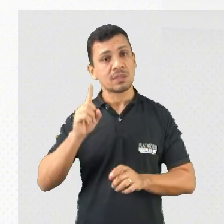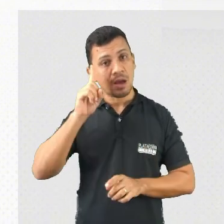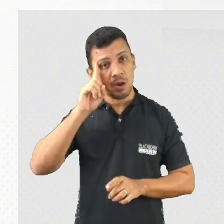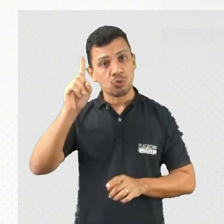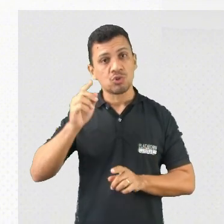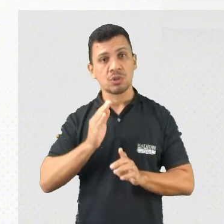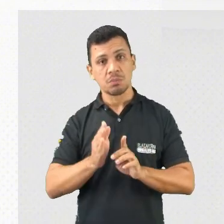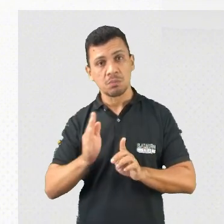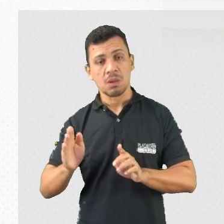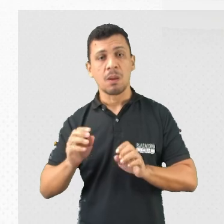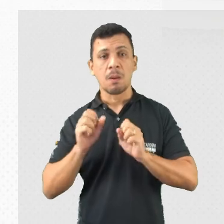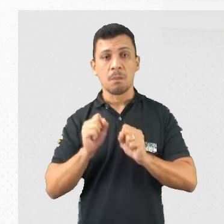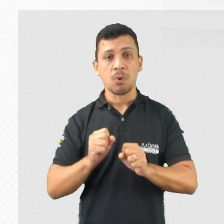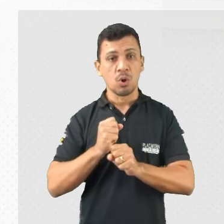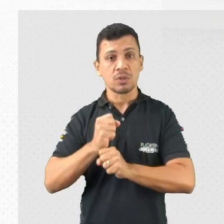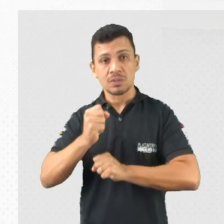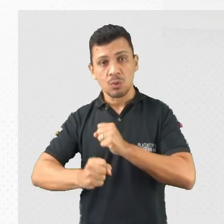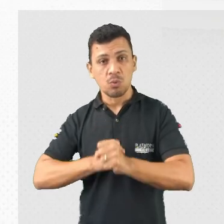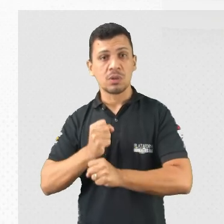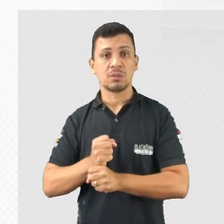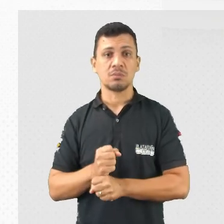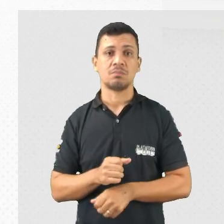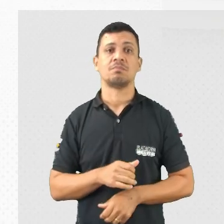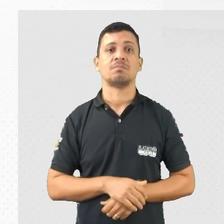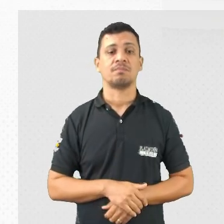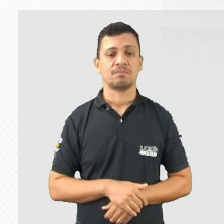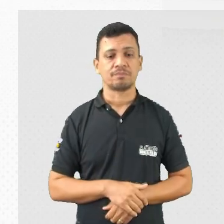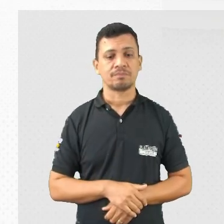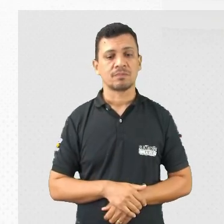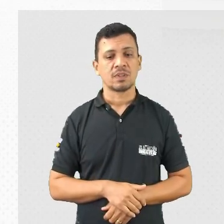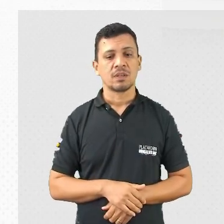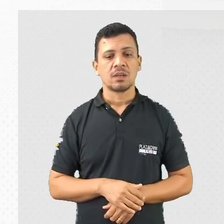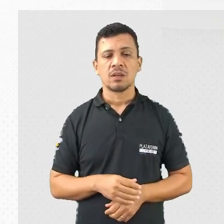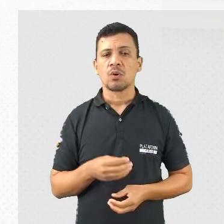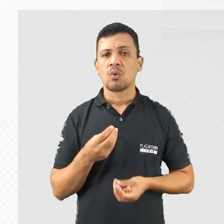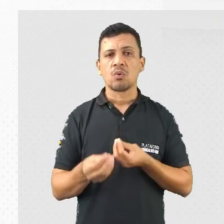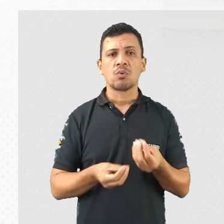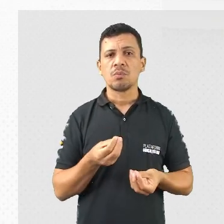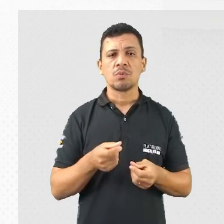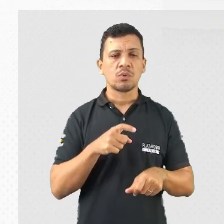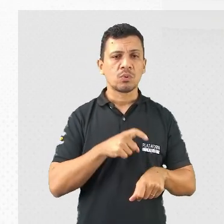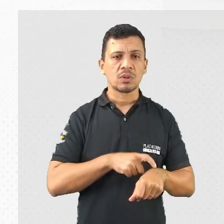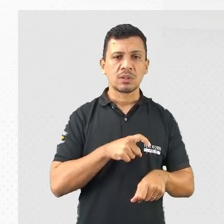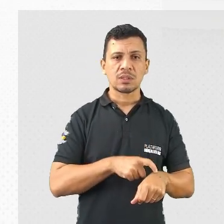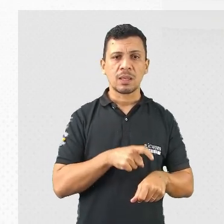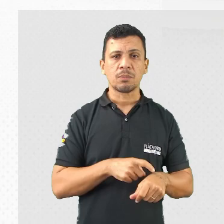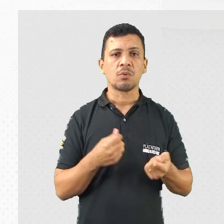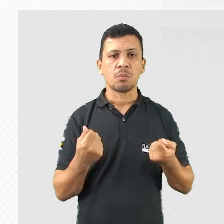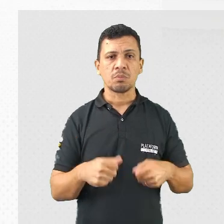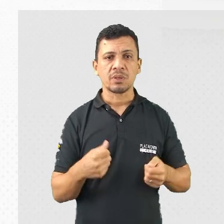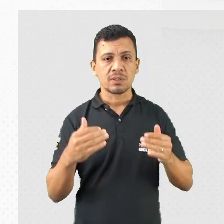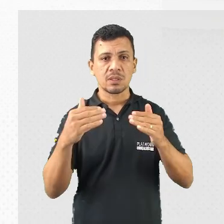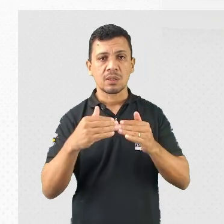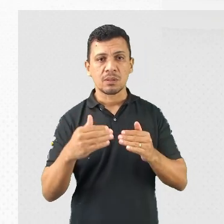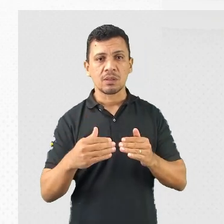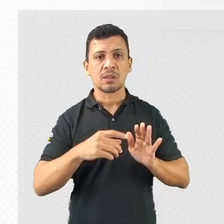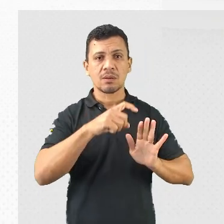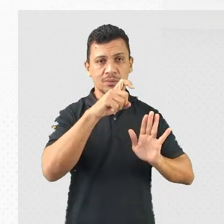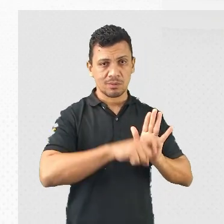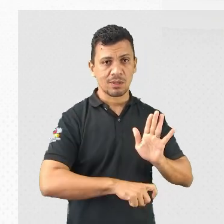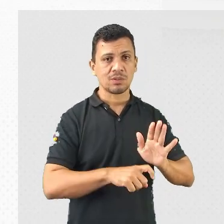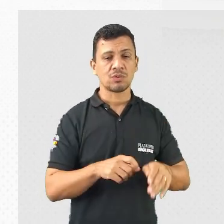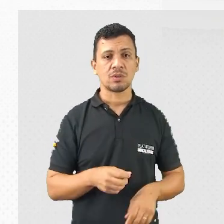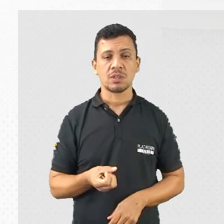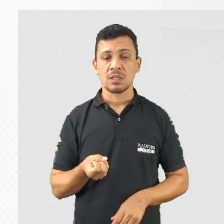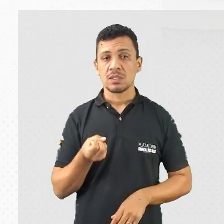pode ser ao ano, tanto faz. Tá? E esse tempo ele tem que estar ajustado justamente com a taxa. Tá? Então, se eu fiz